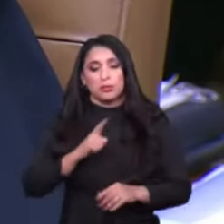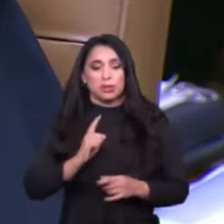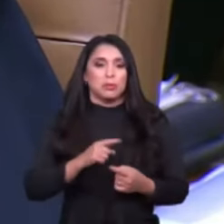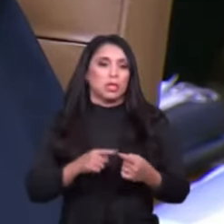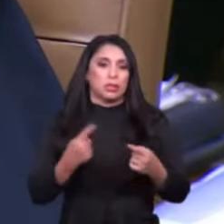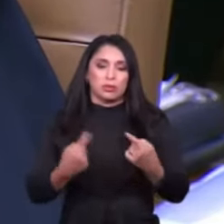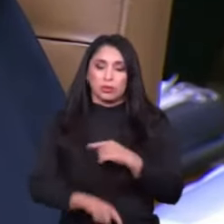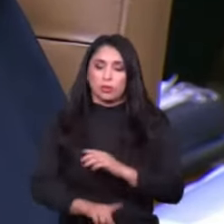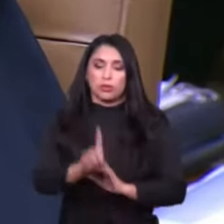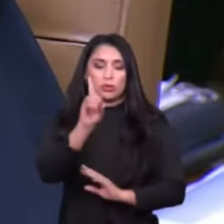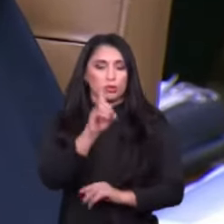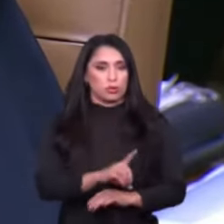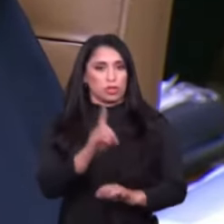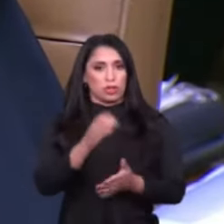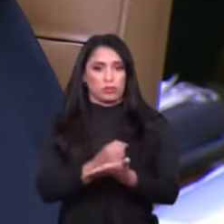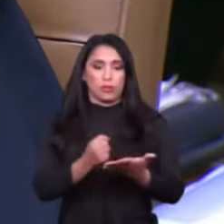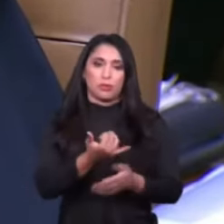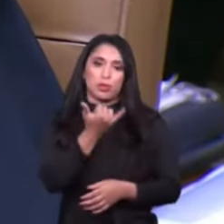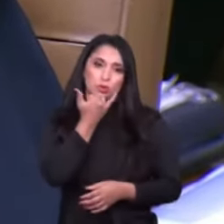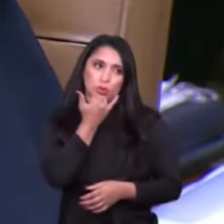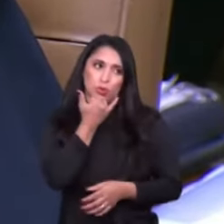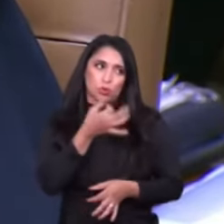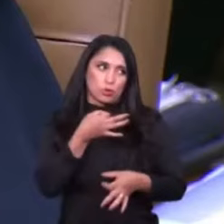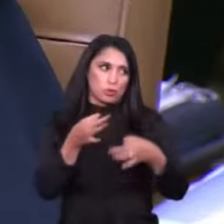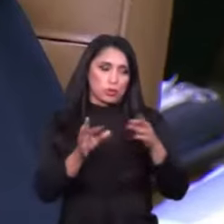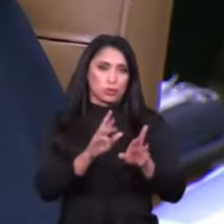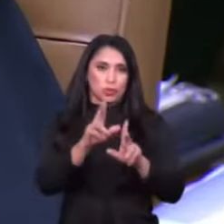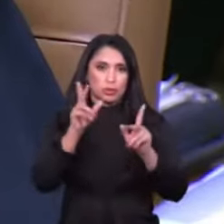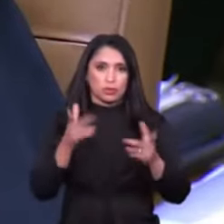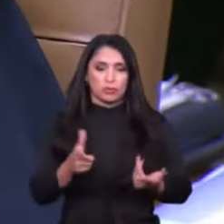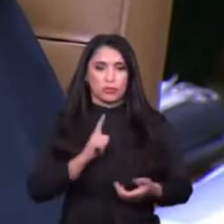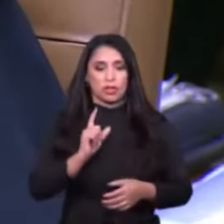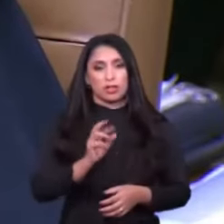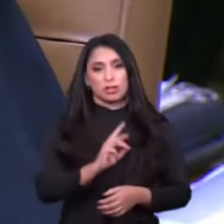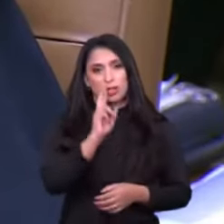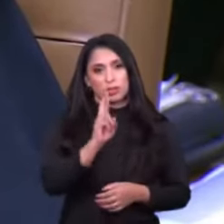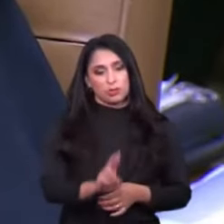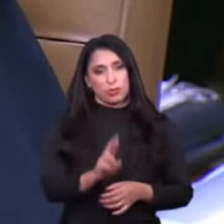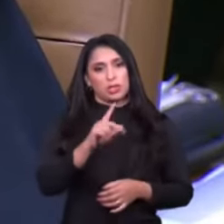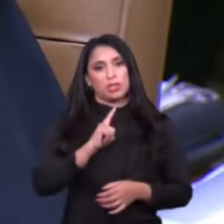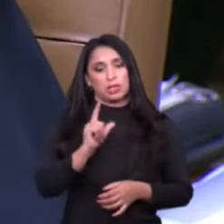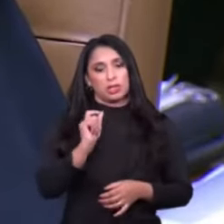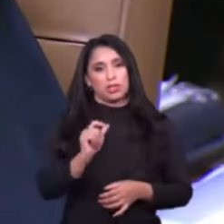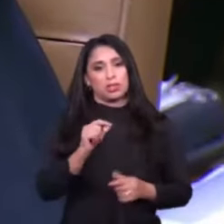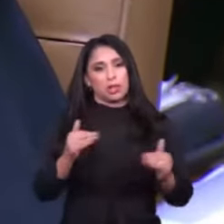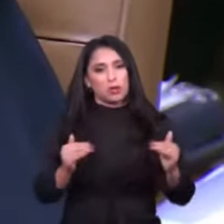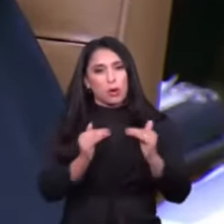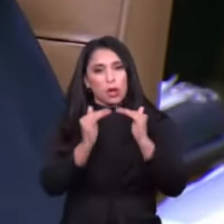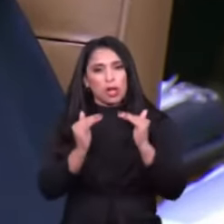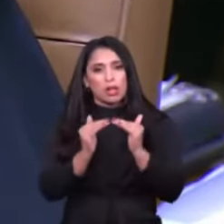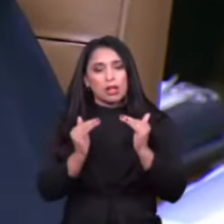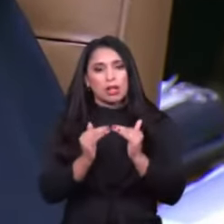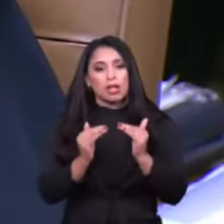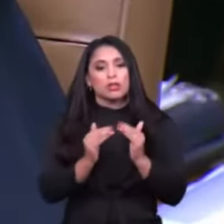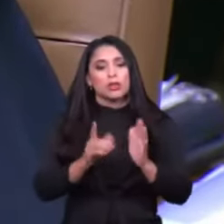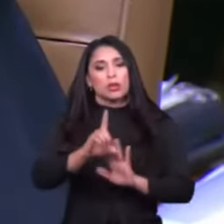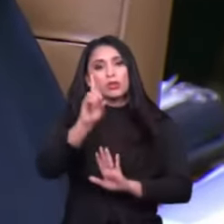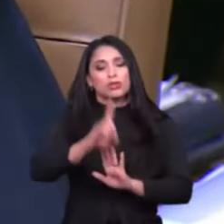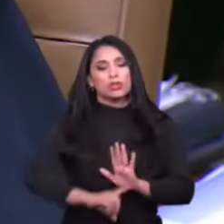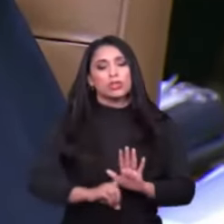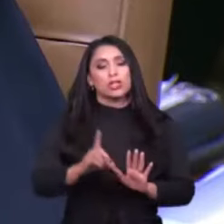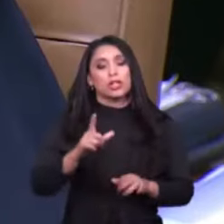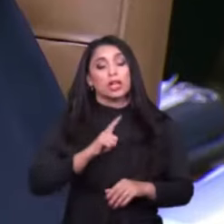direito fundamental com a devida vênia dos que pensam de modo diverso. A única solução possível para manter-se coerente com essa ampla extensão do direito à